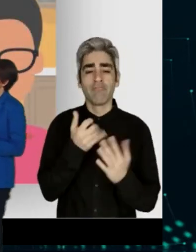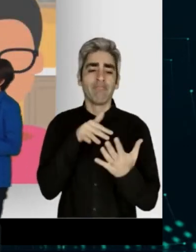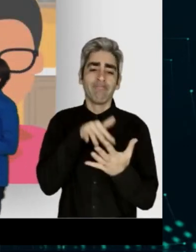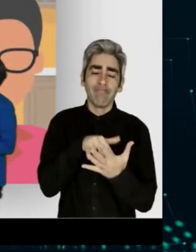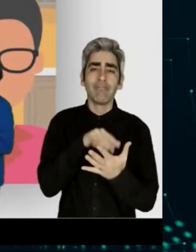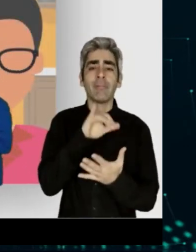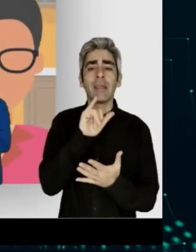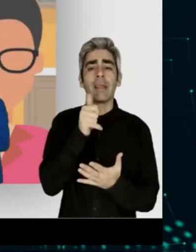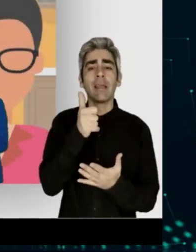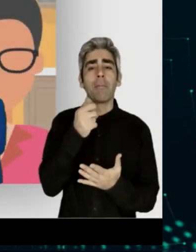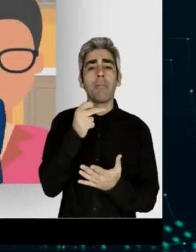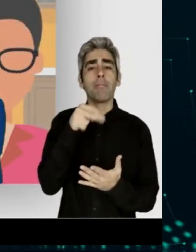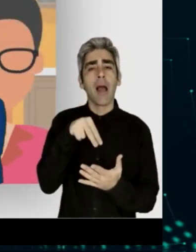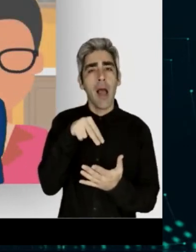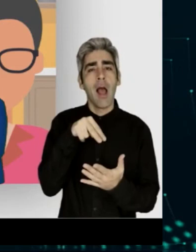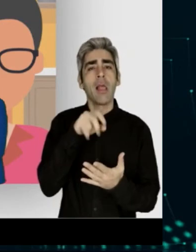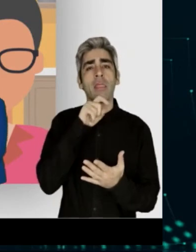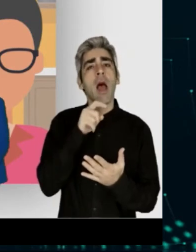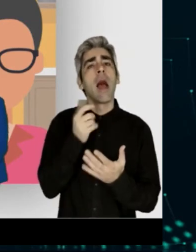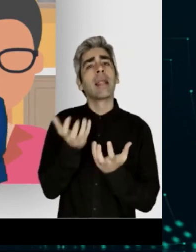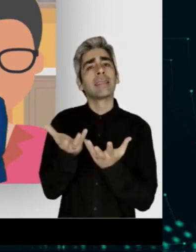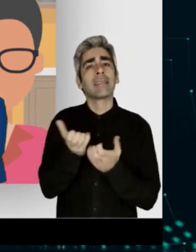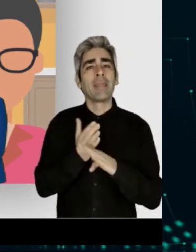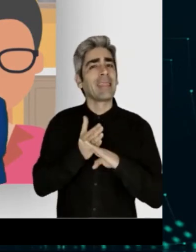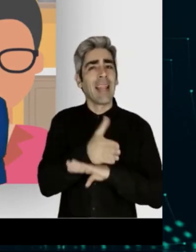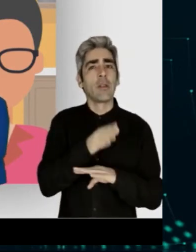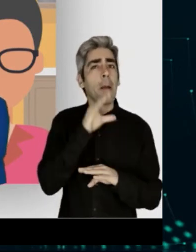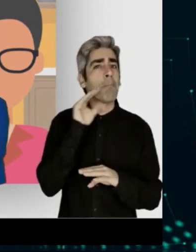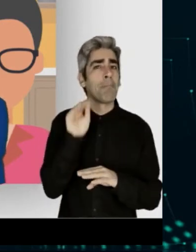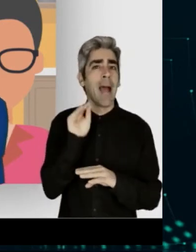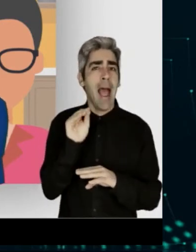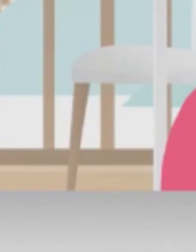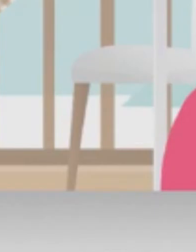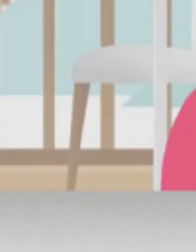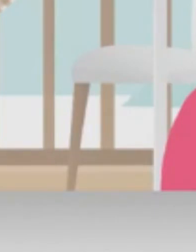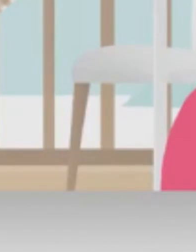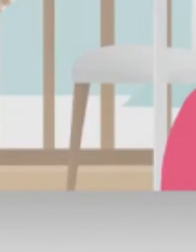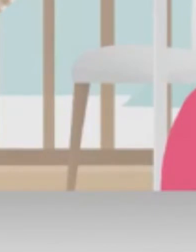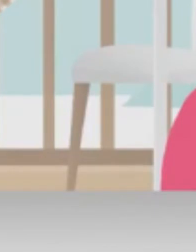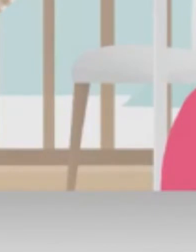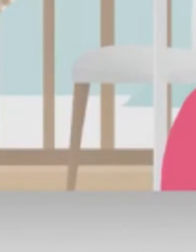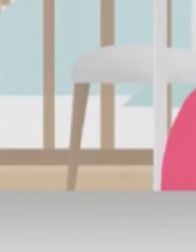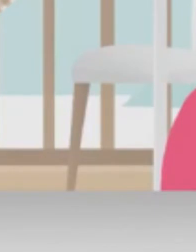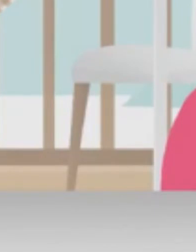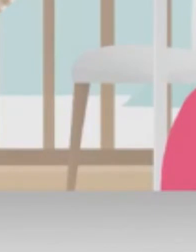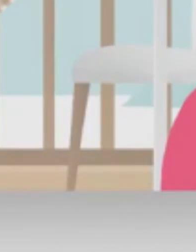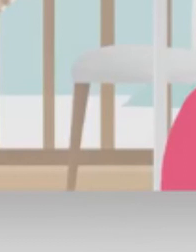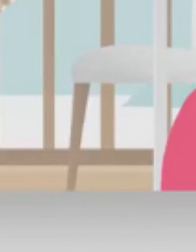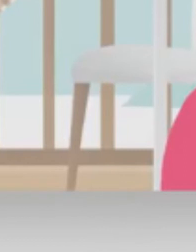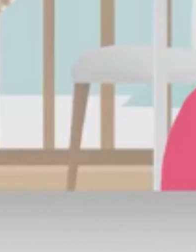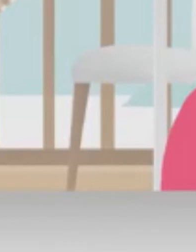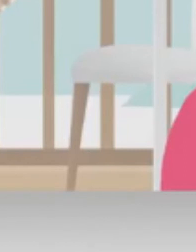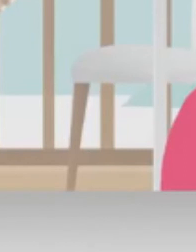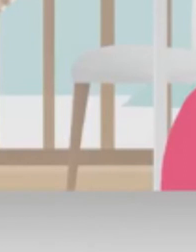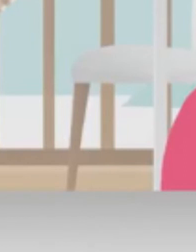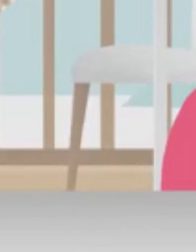que tem um investimento no montante de 200 milhões de euros, que temos previsto dar continuidade à evolução do sistema de informação de